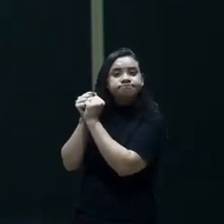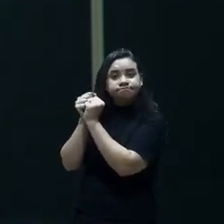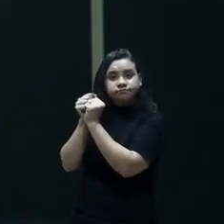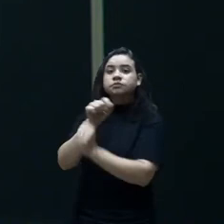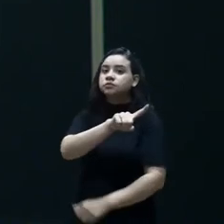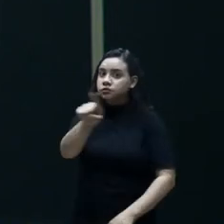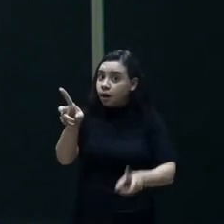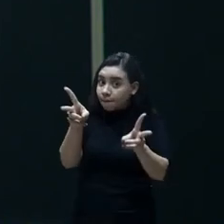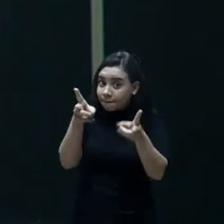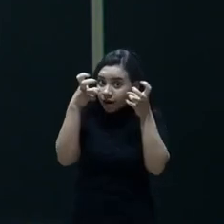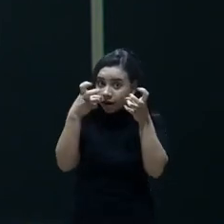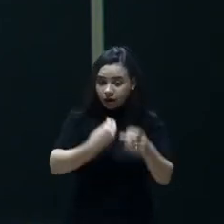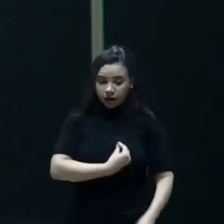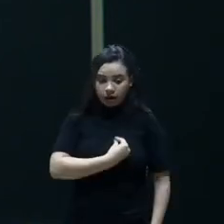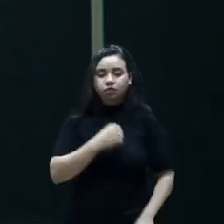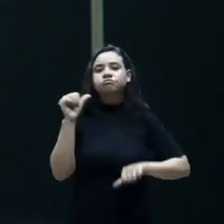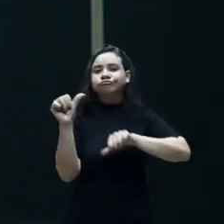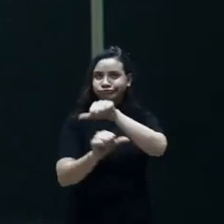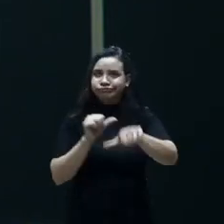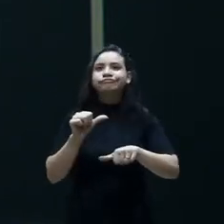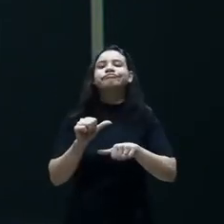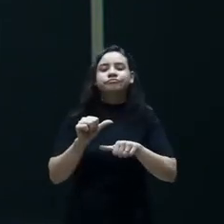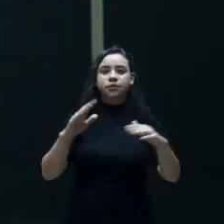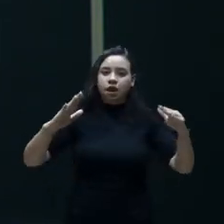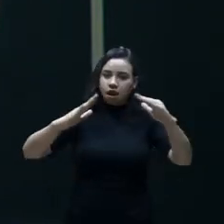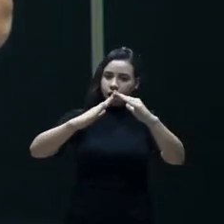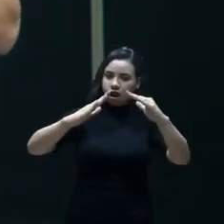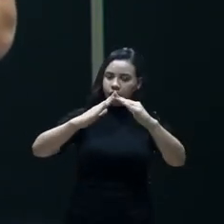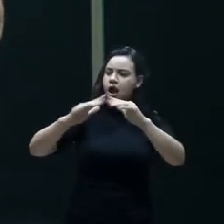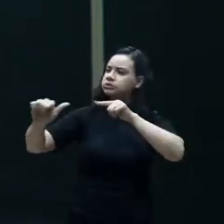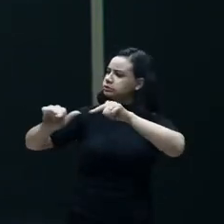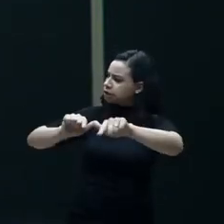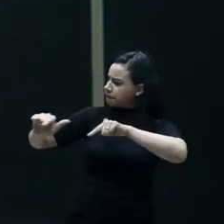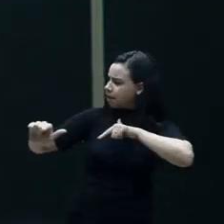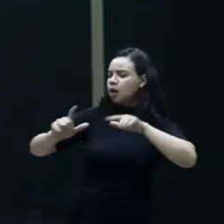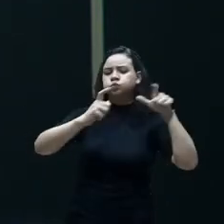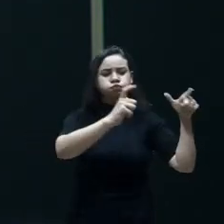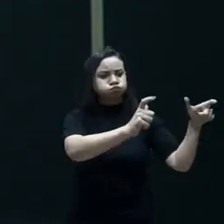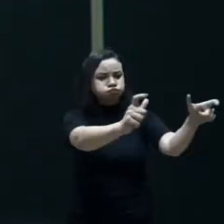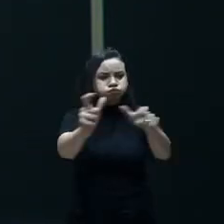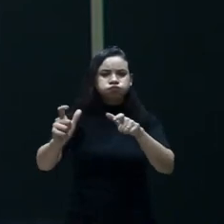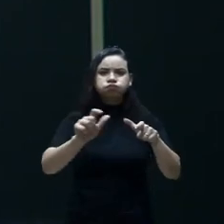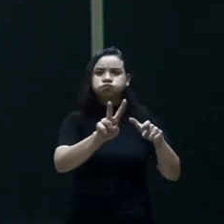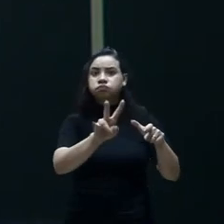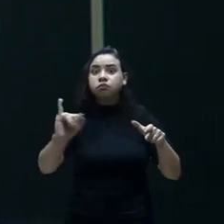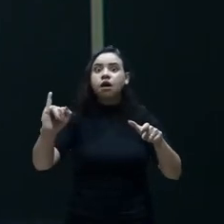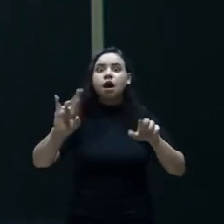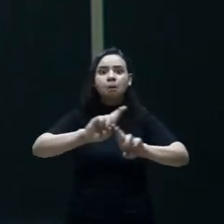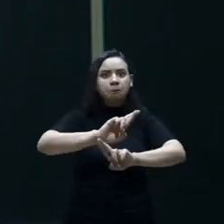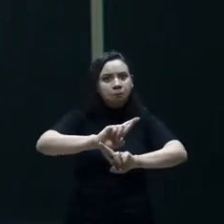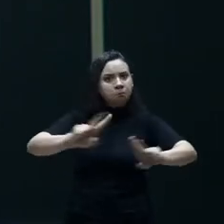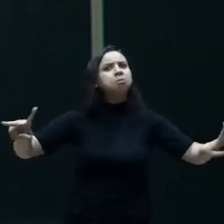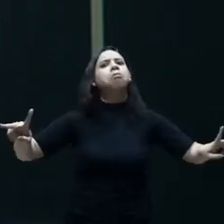mudar. Como o ambiente na sua casa, no seu trabalho, em qualquer lugar que você for, esse ambiente